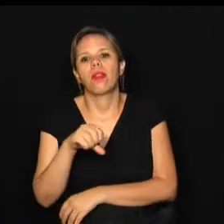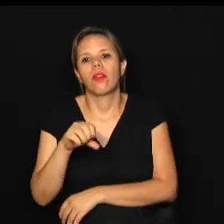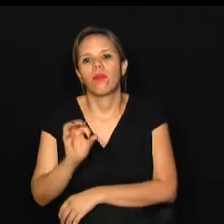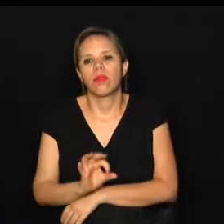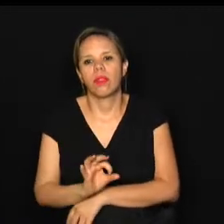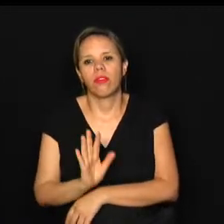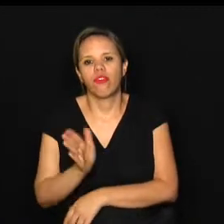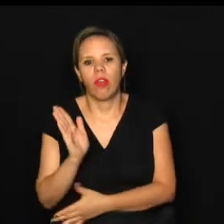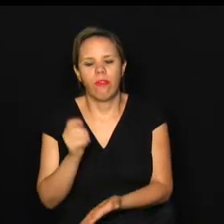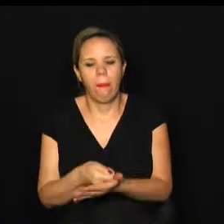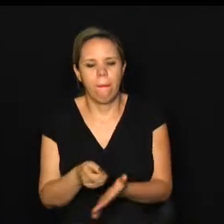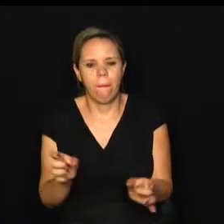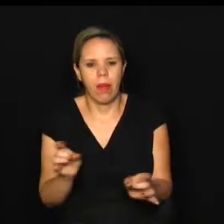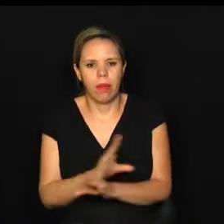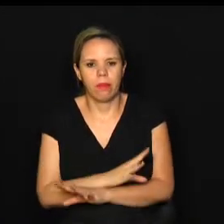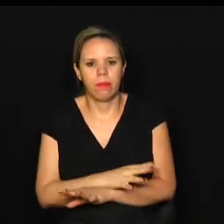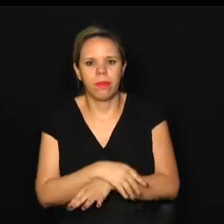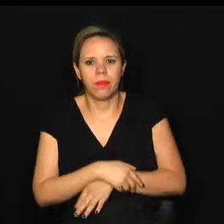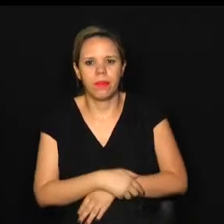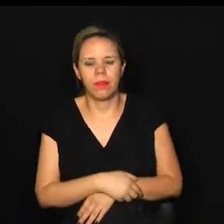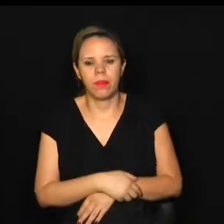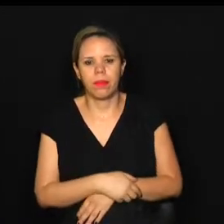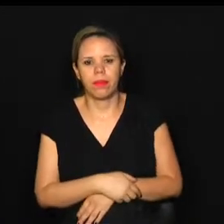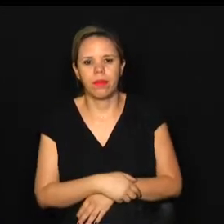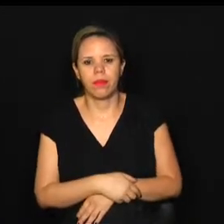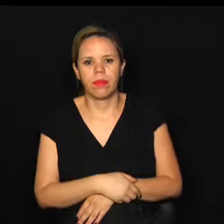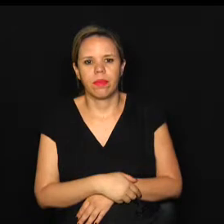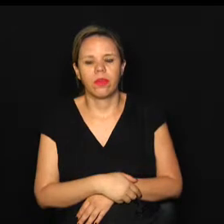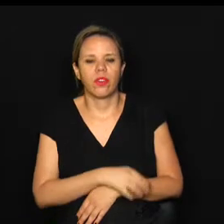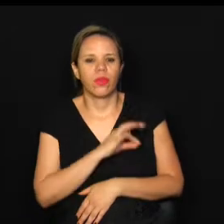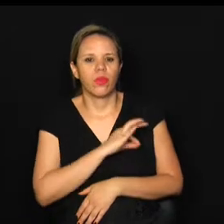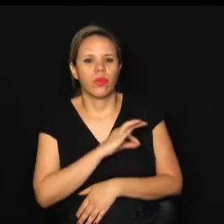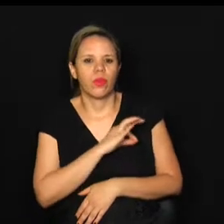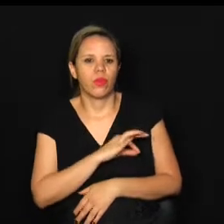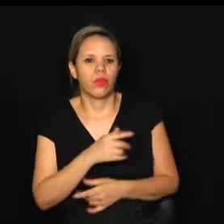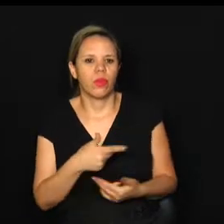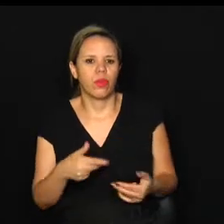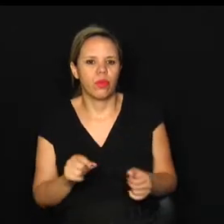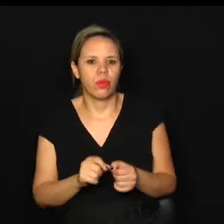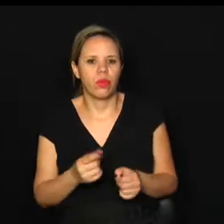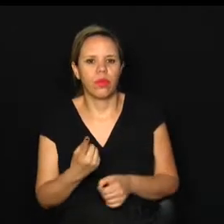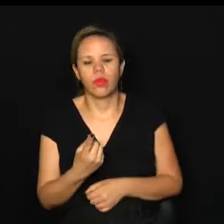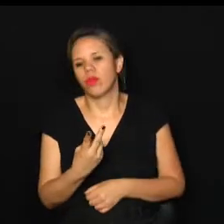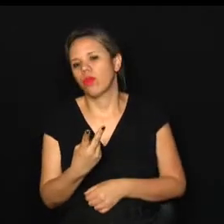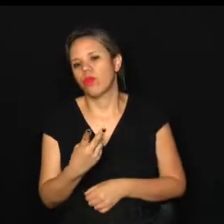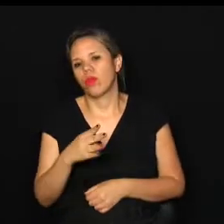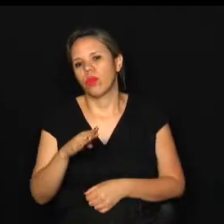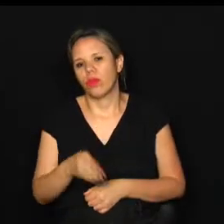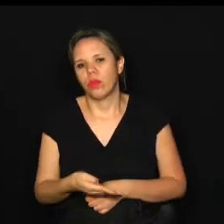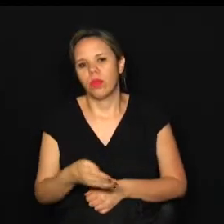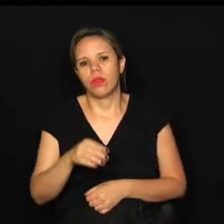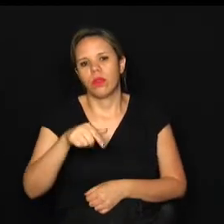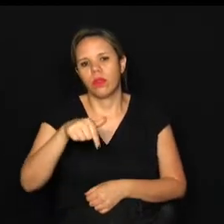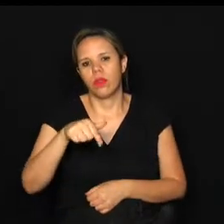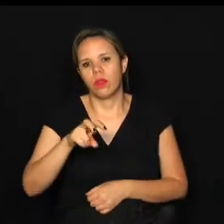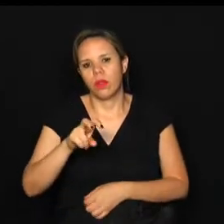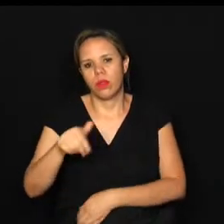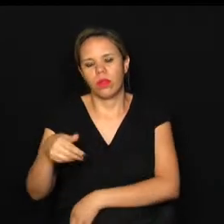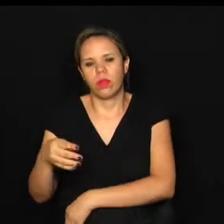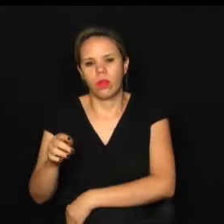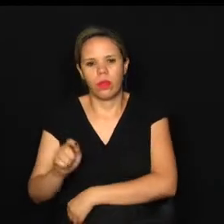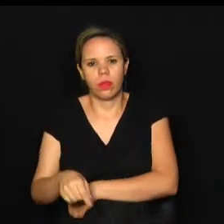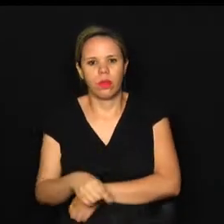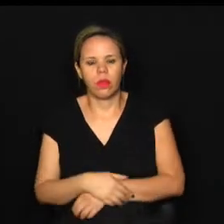foram pagos. Pessoal e encargos, a previsão do orçamento é de 2 bilhões 754 milhões e 300.